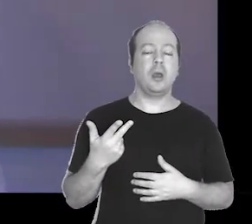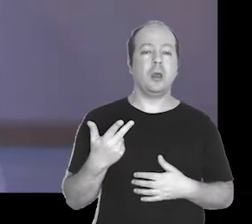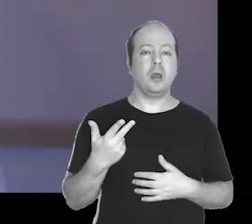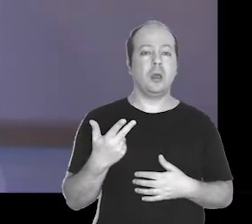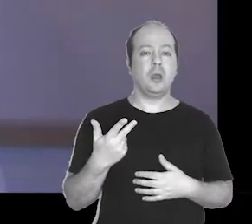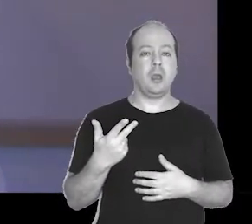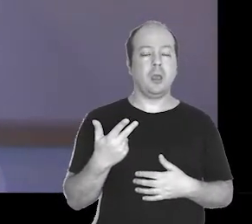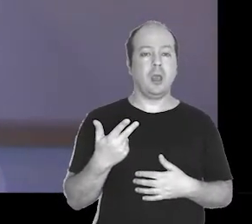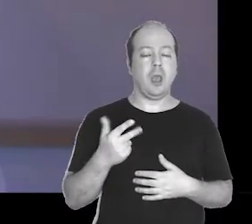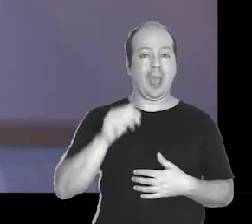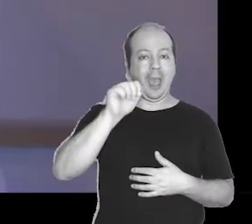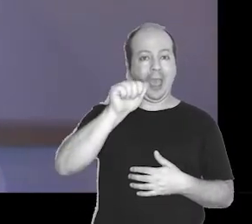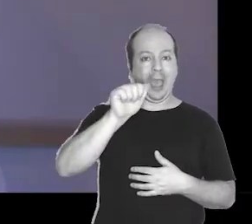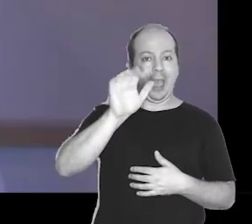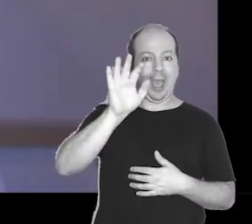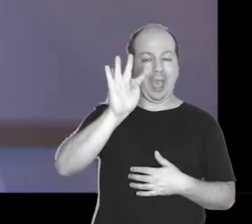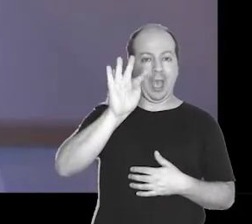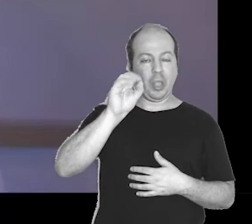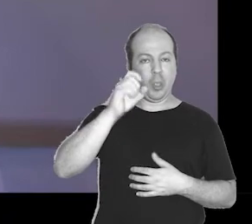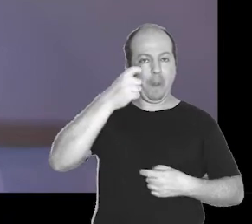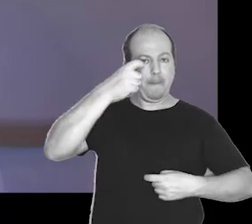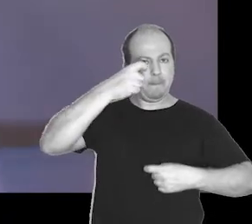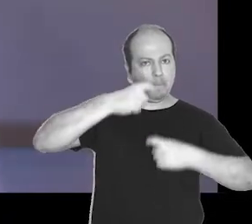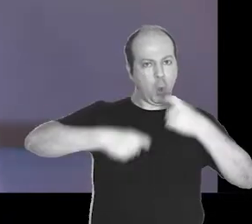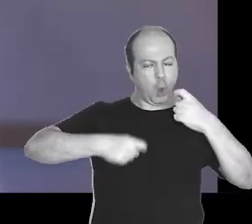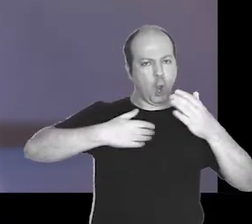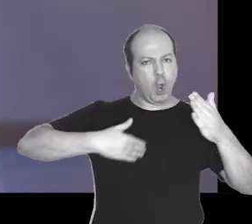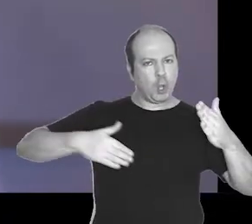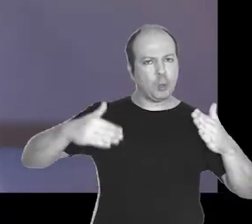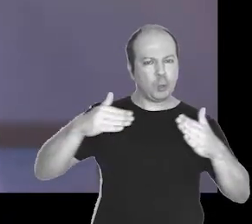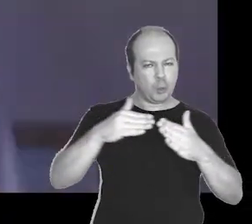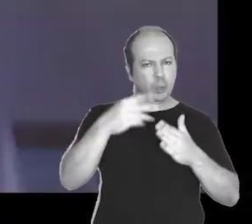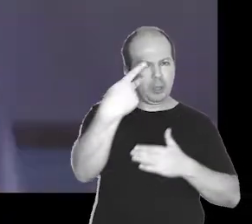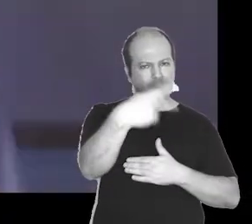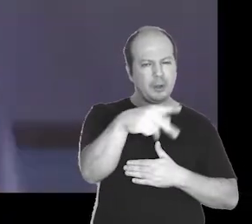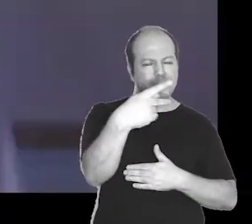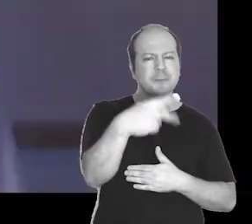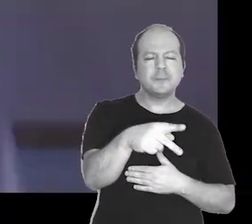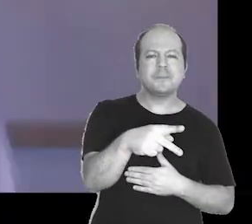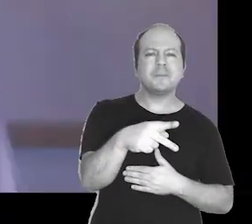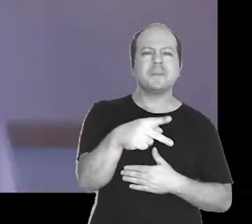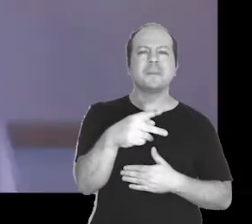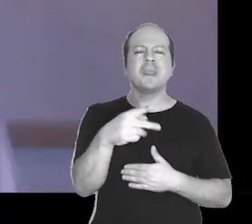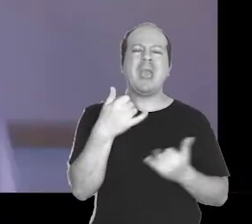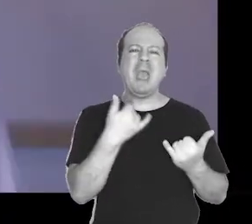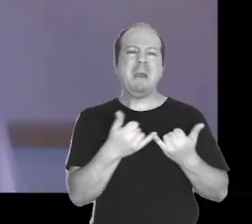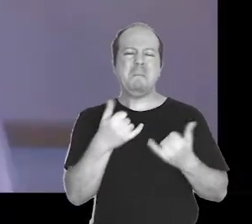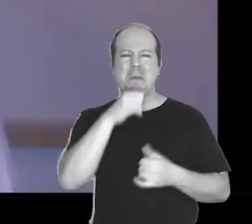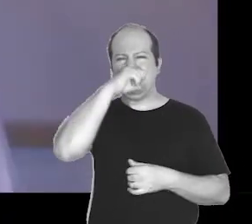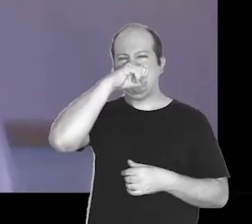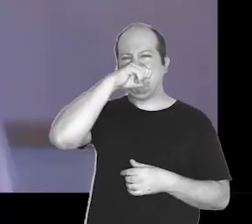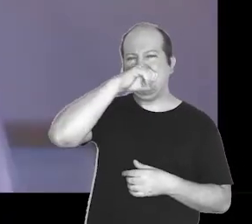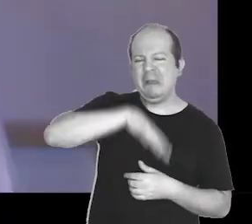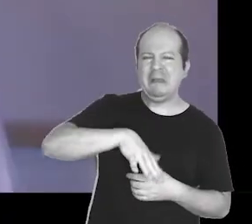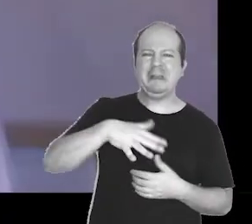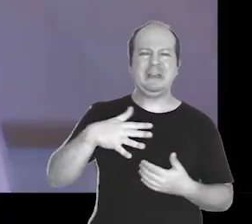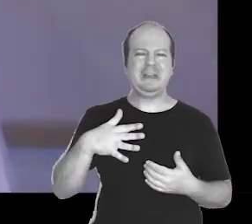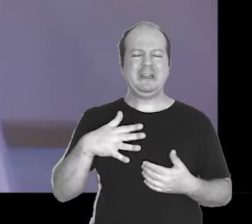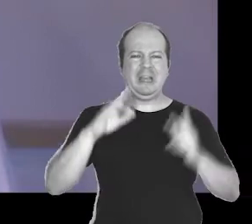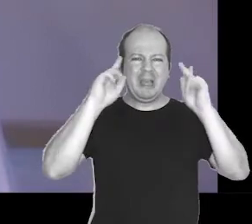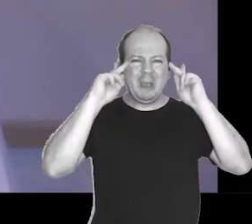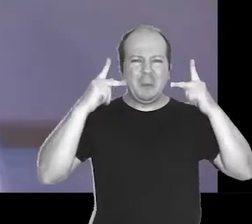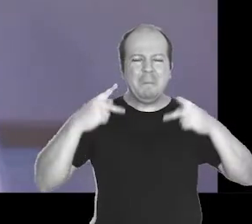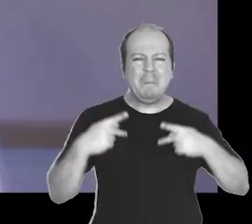da procriação e tudo o que é relacionado a ele é tão abominável que a espécie humana